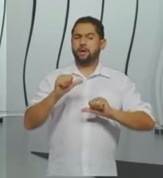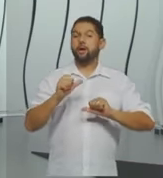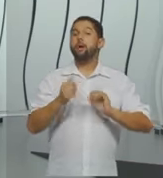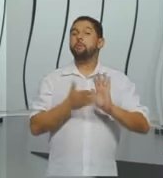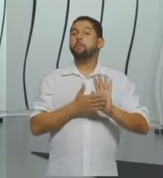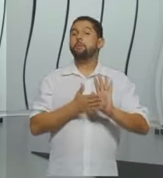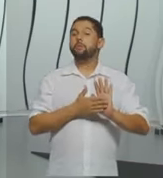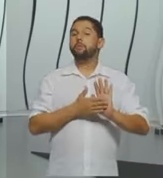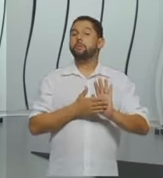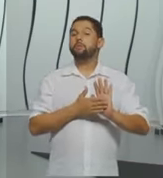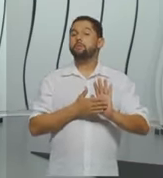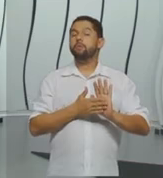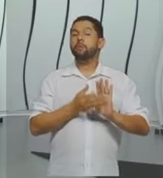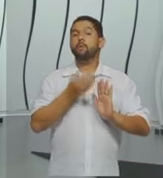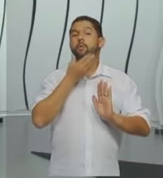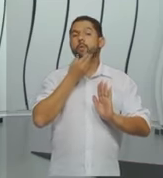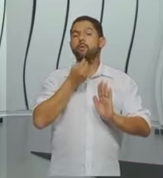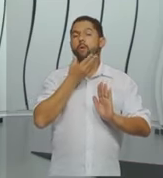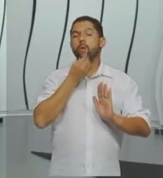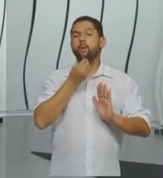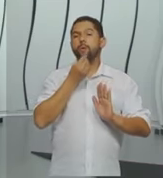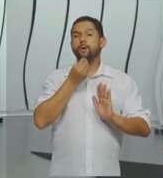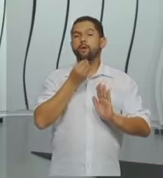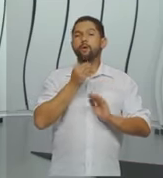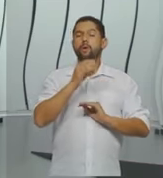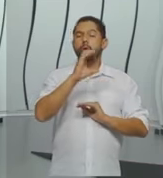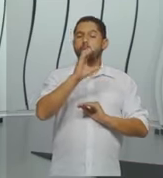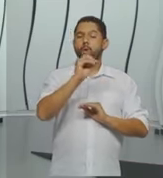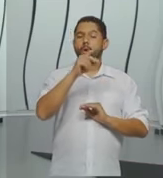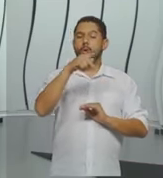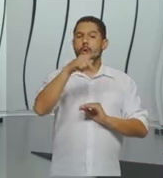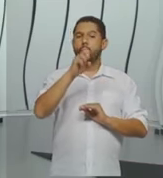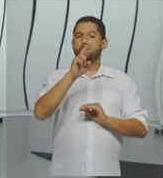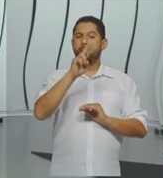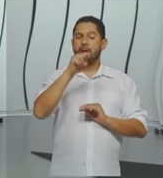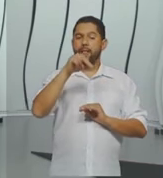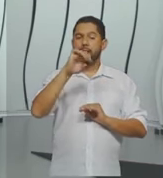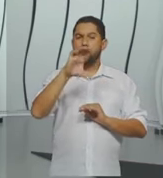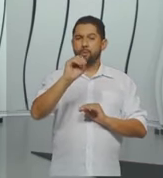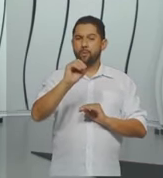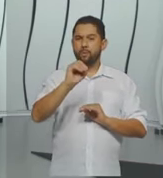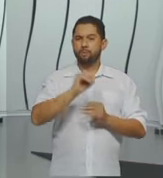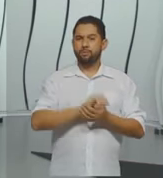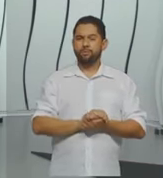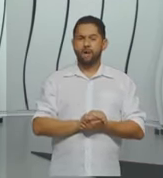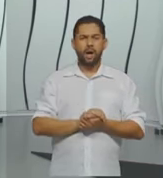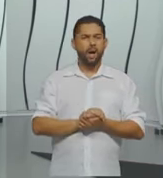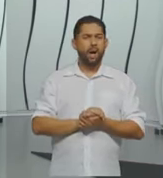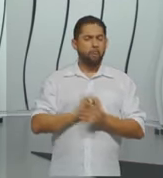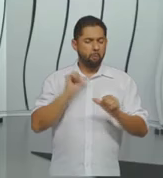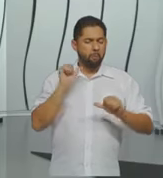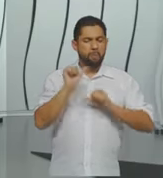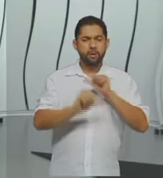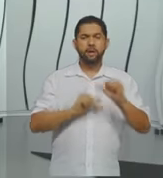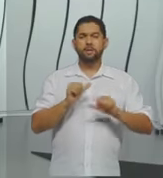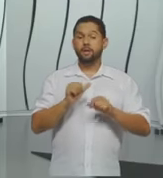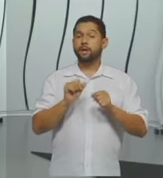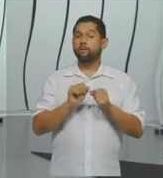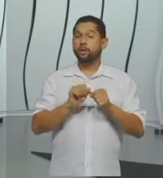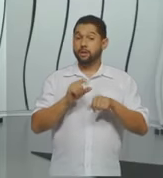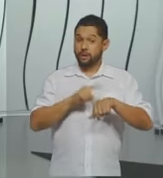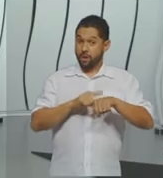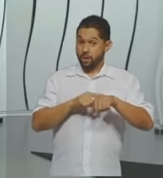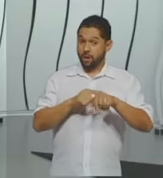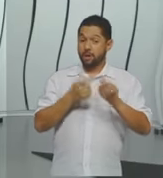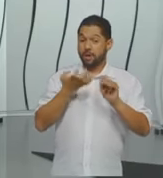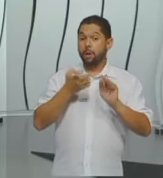por um clérigo polonês chamado Copérnico. A grande mudança que o Copérnico fez ao falar de seu modelo